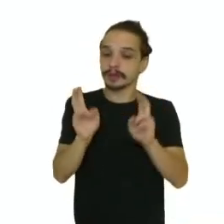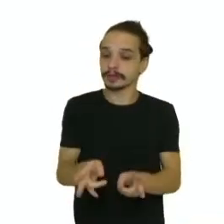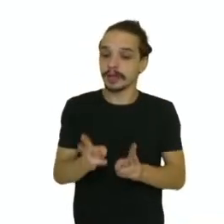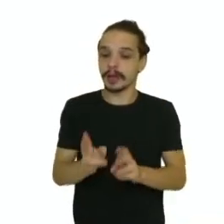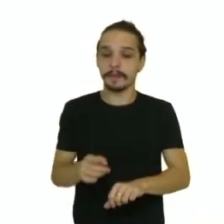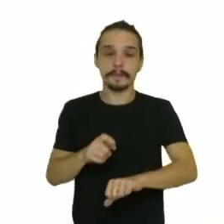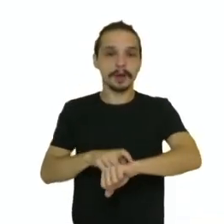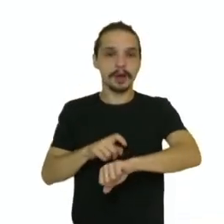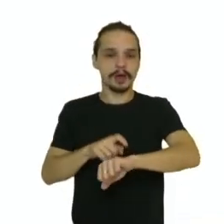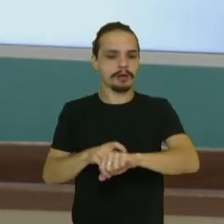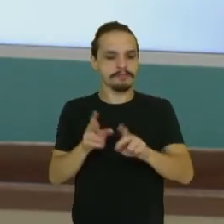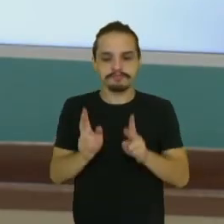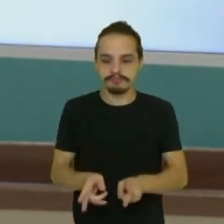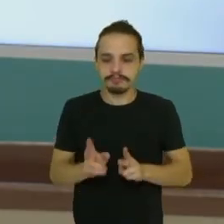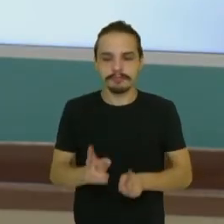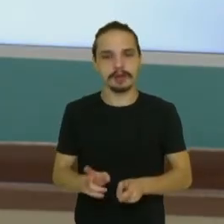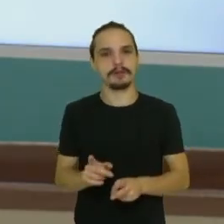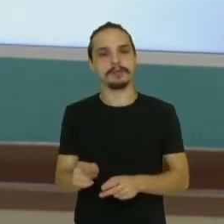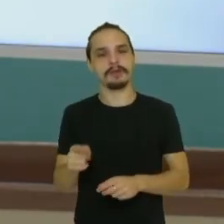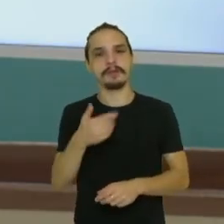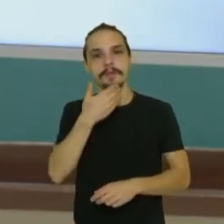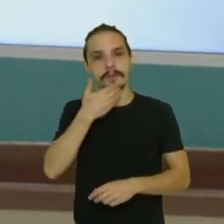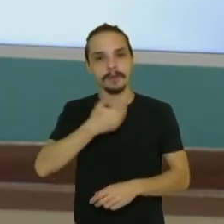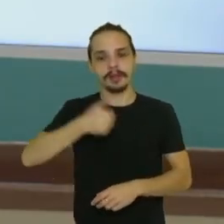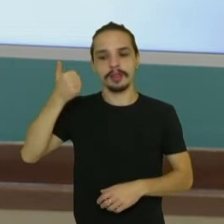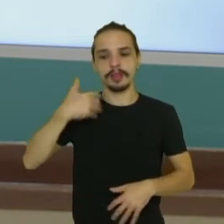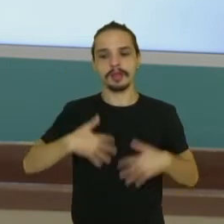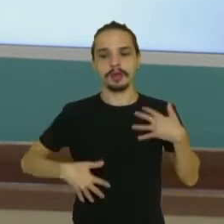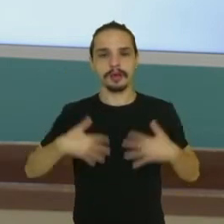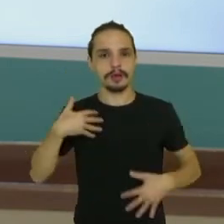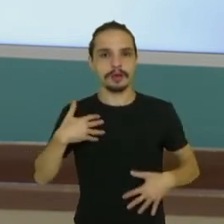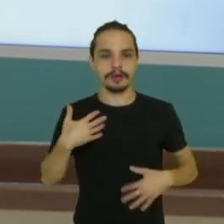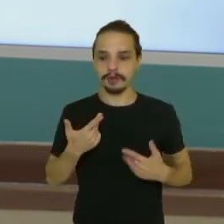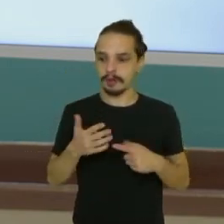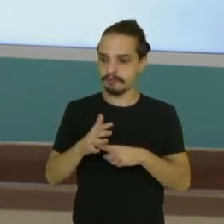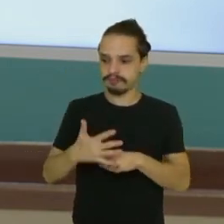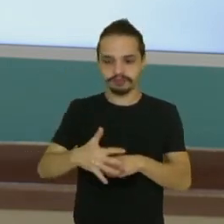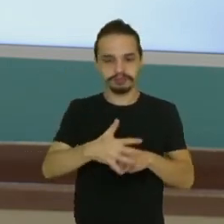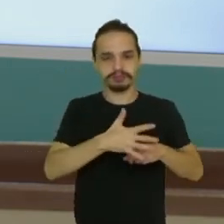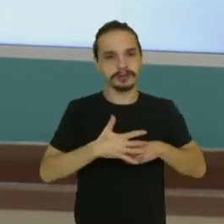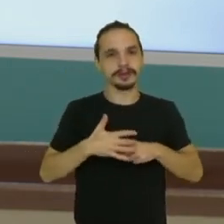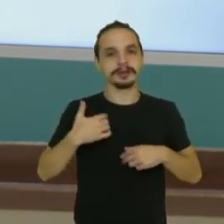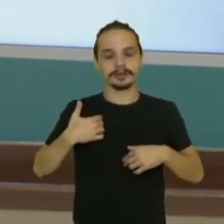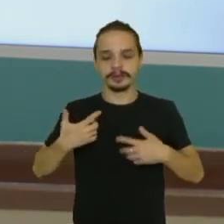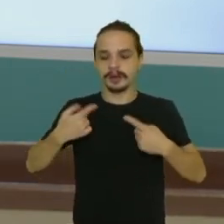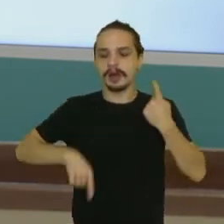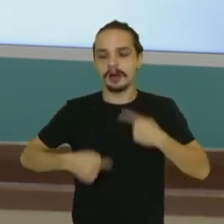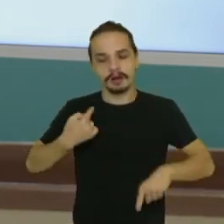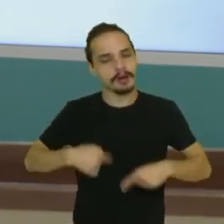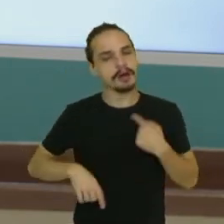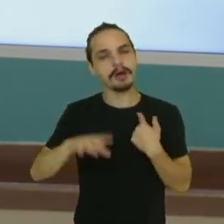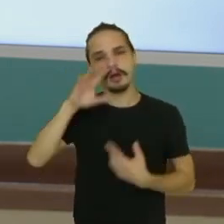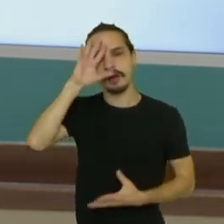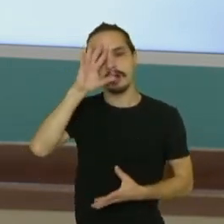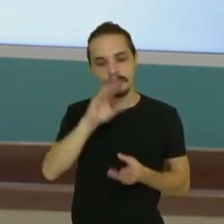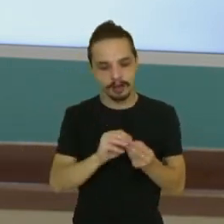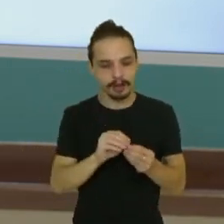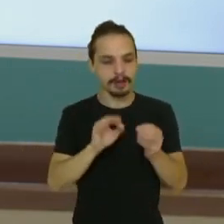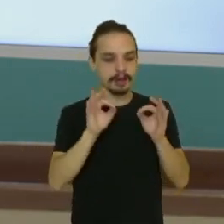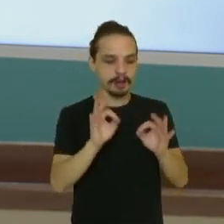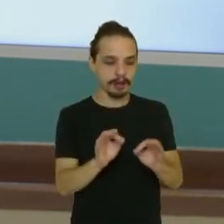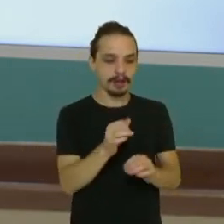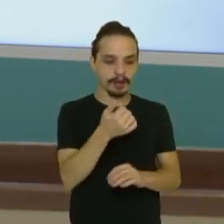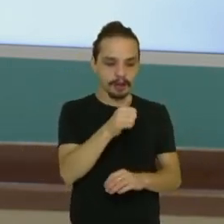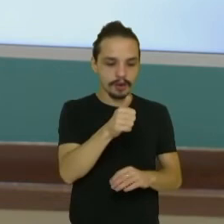melhor o seu metabolismo né o teu corpo essa máquina né ela vai então entenderá eu durmo ali por volta